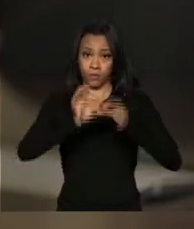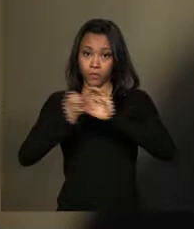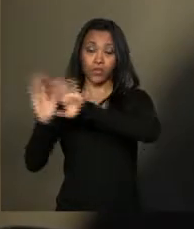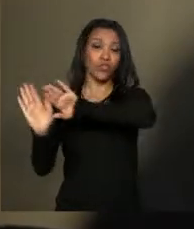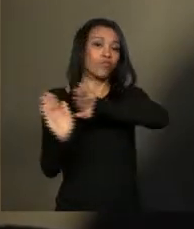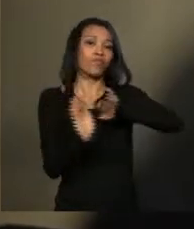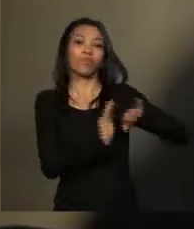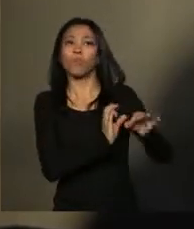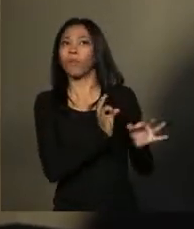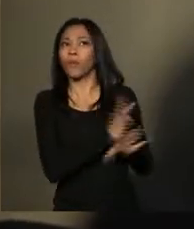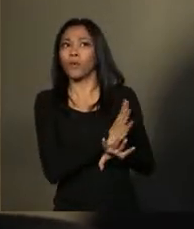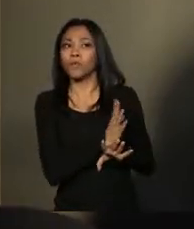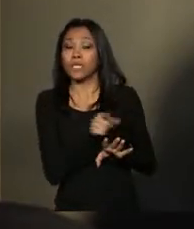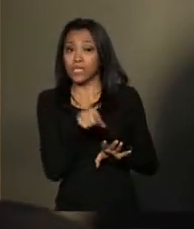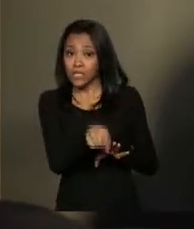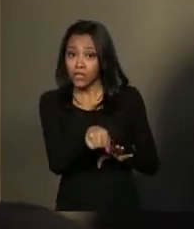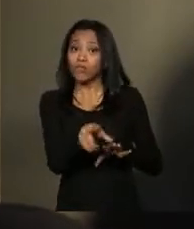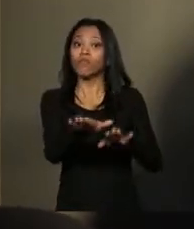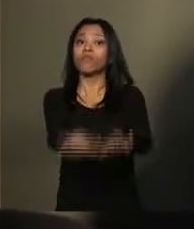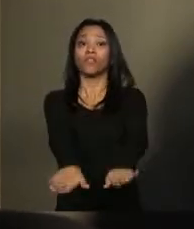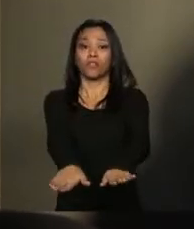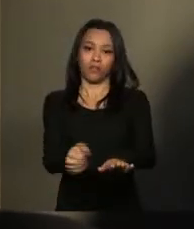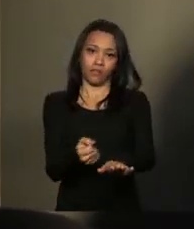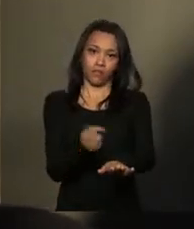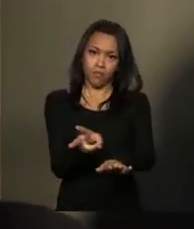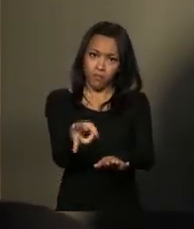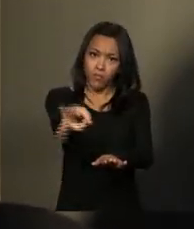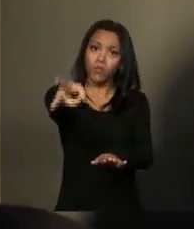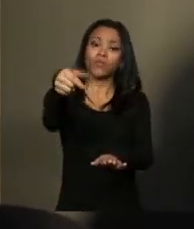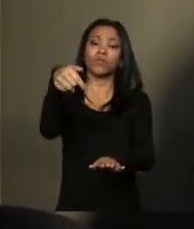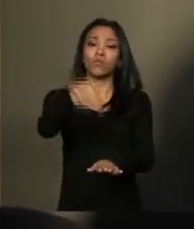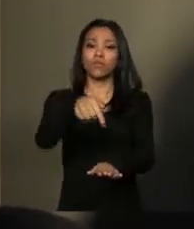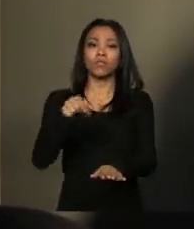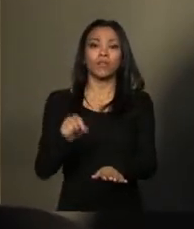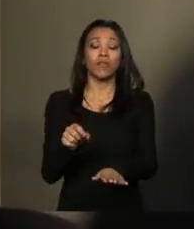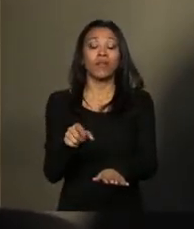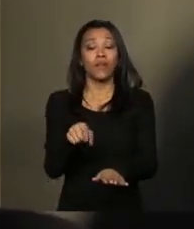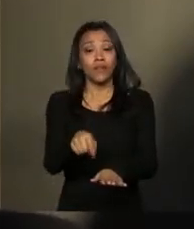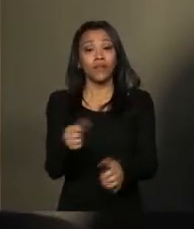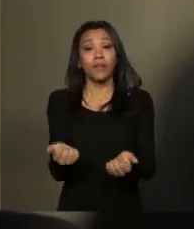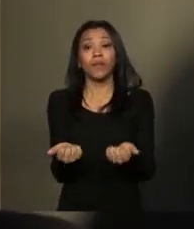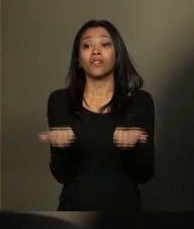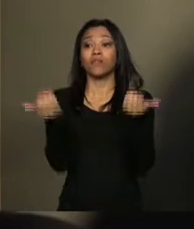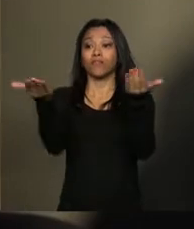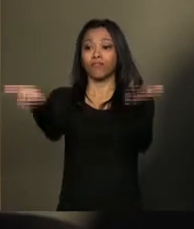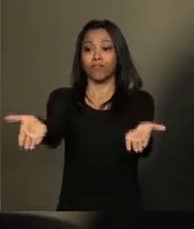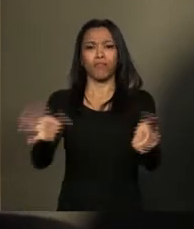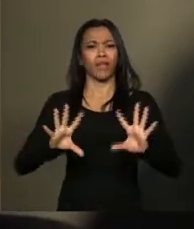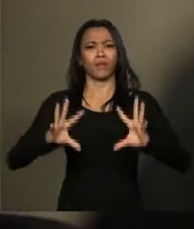permita democratizar e, num segundo momento, também popularizar, levar